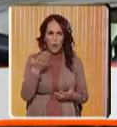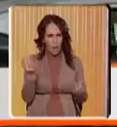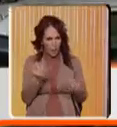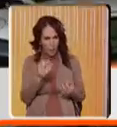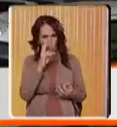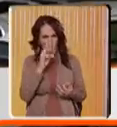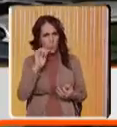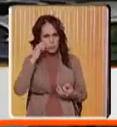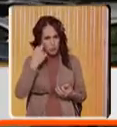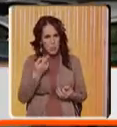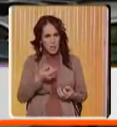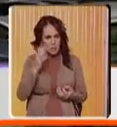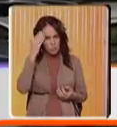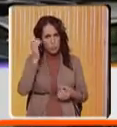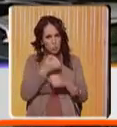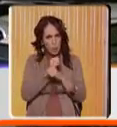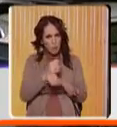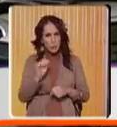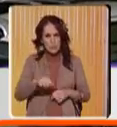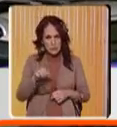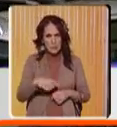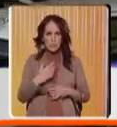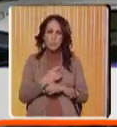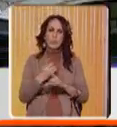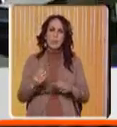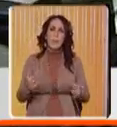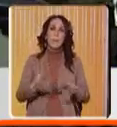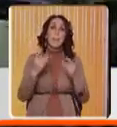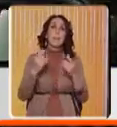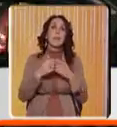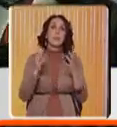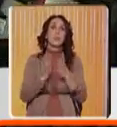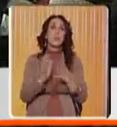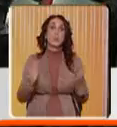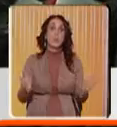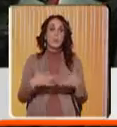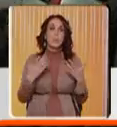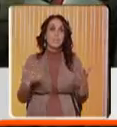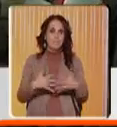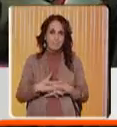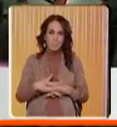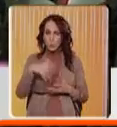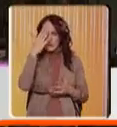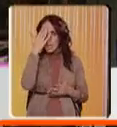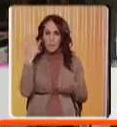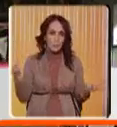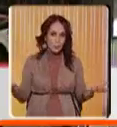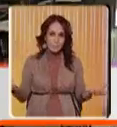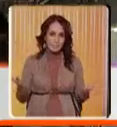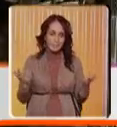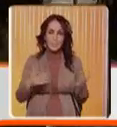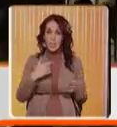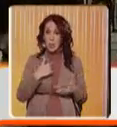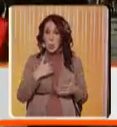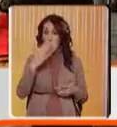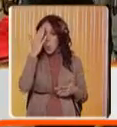sim. Isso muito. Porque brinca com tudo o que se possa ter no cérebro. Que